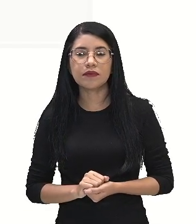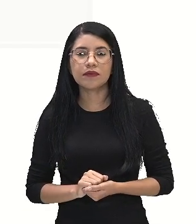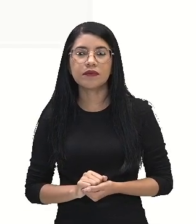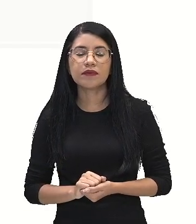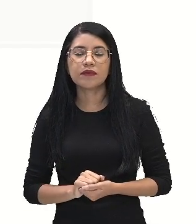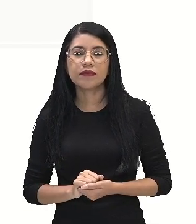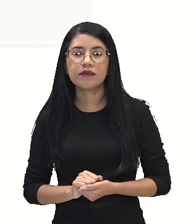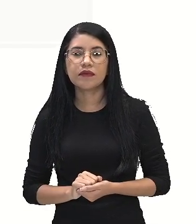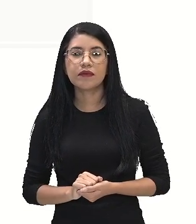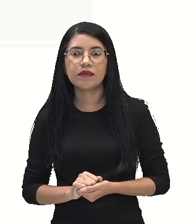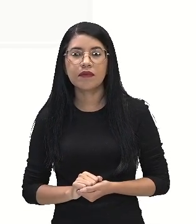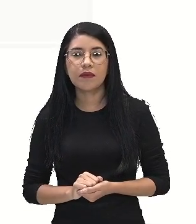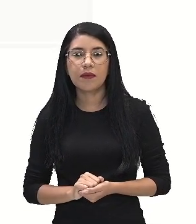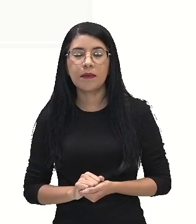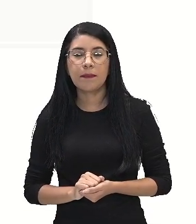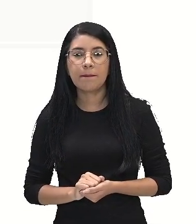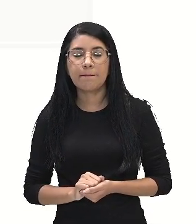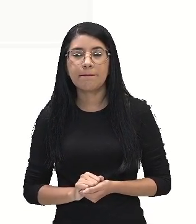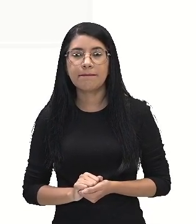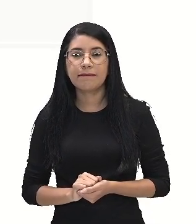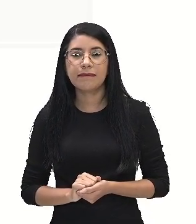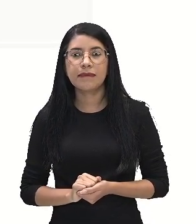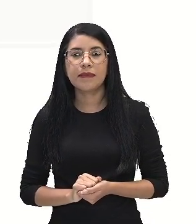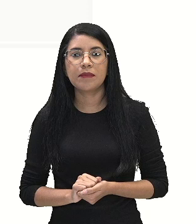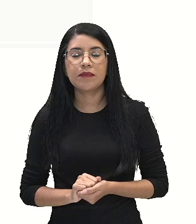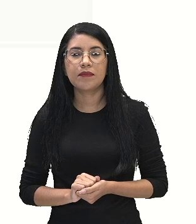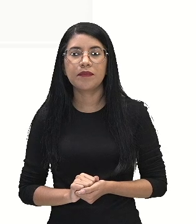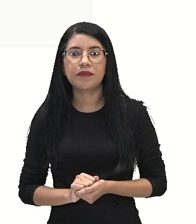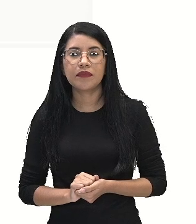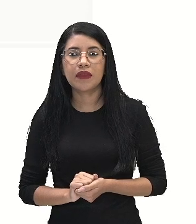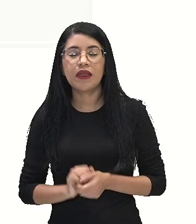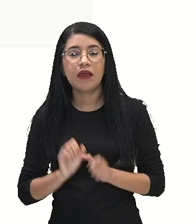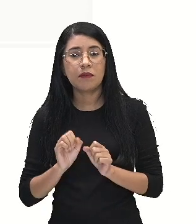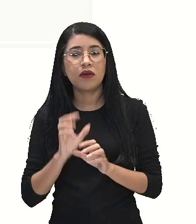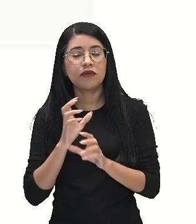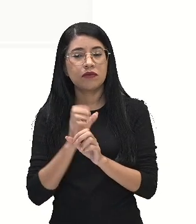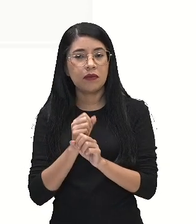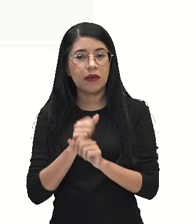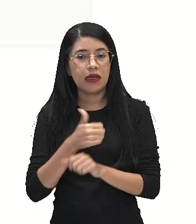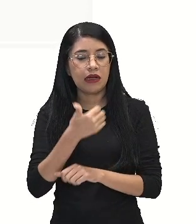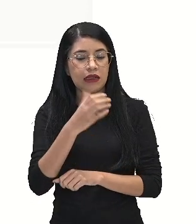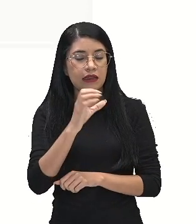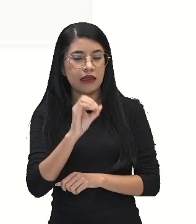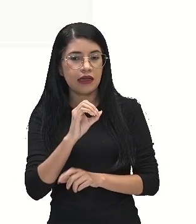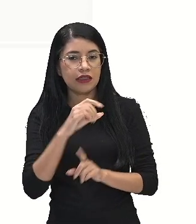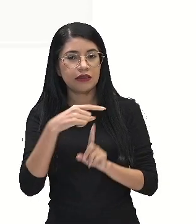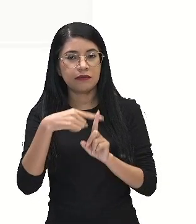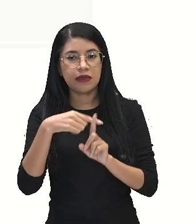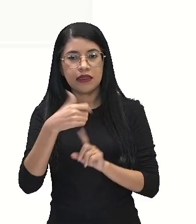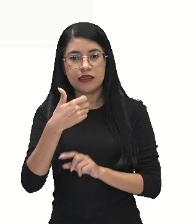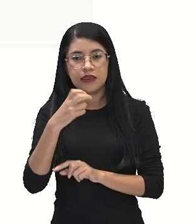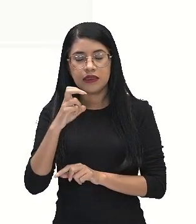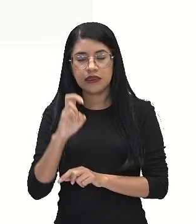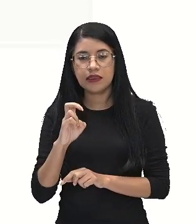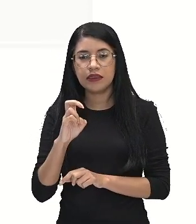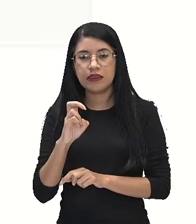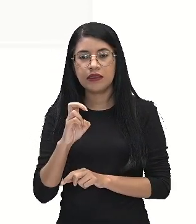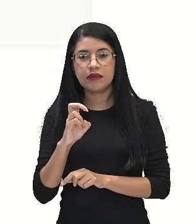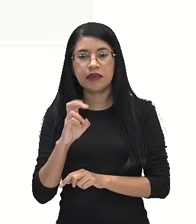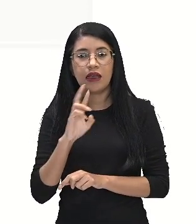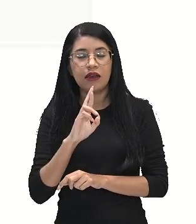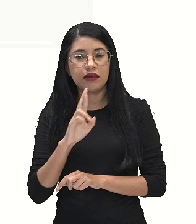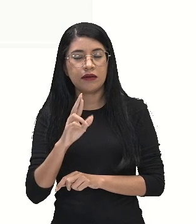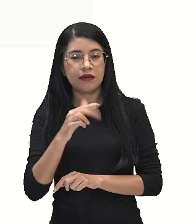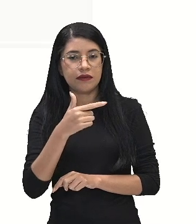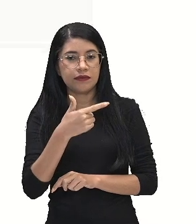aquele 5 ali. O máximo que a gente vai conseguir fazer aqui é somar 10 mais 5, mais 15, né? Que vai dar